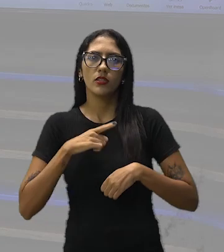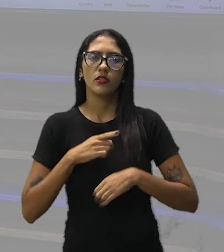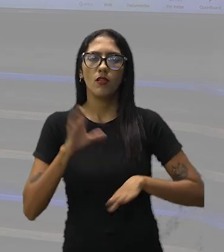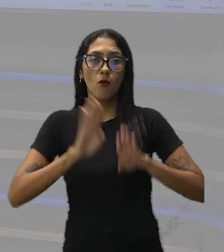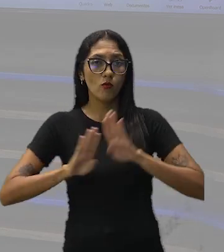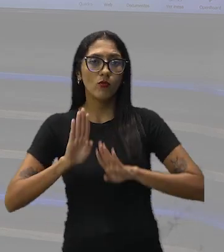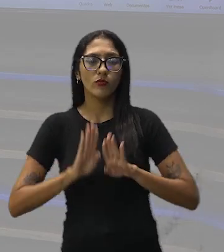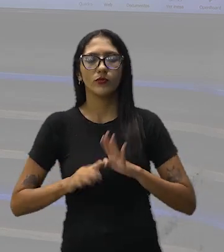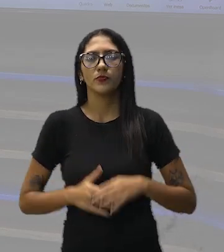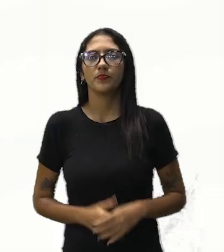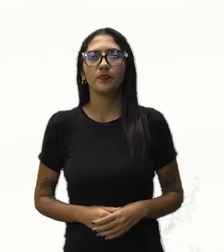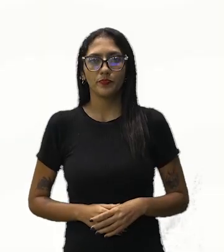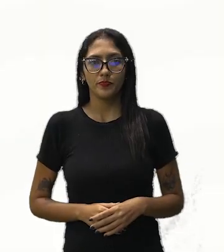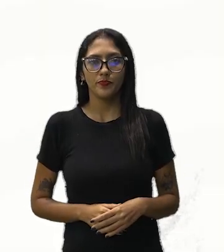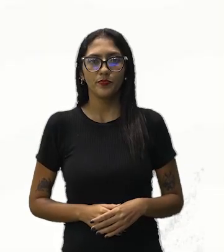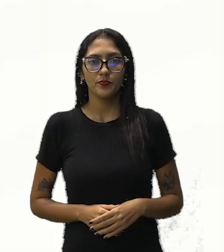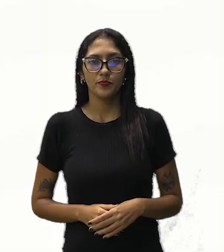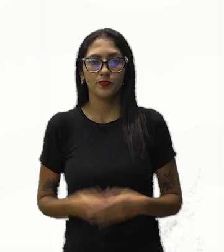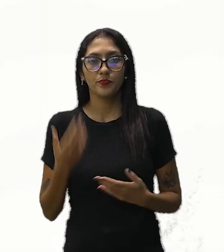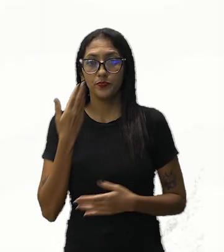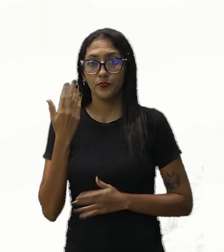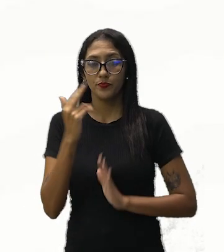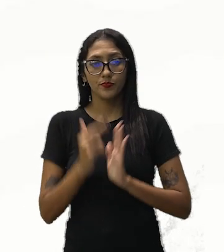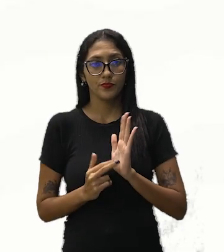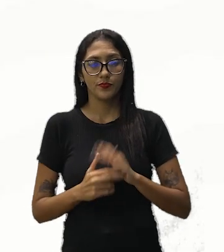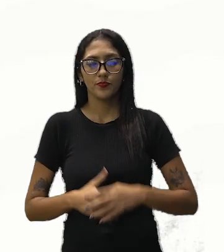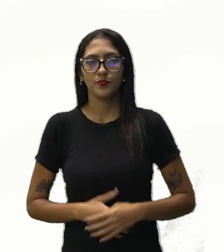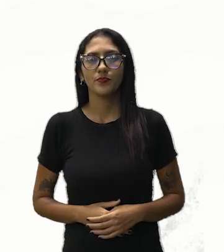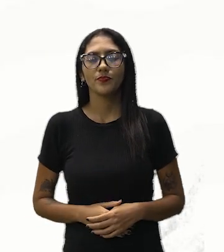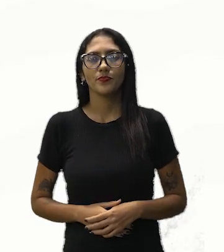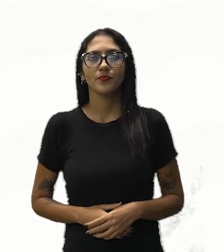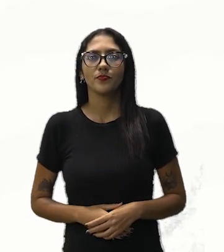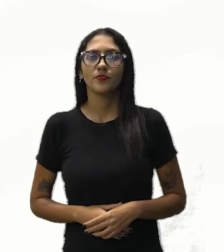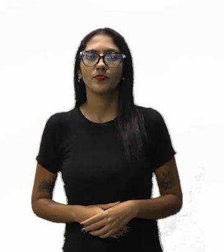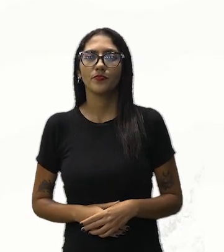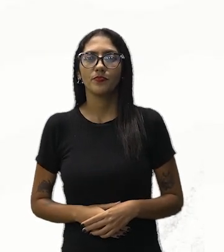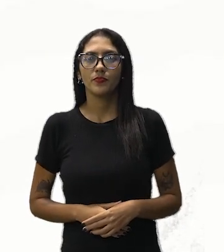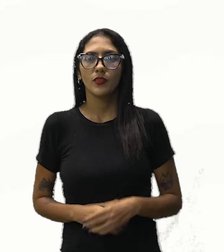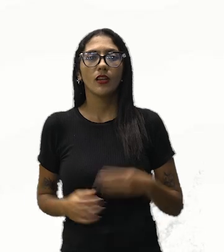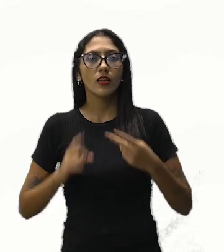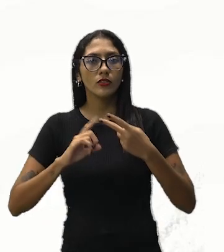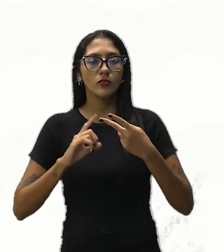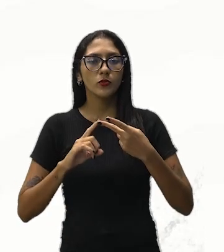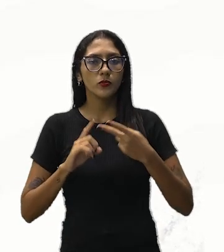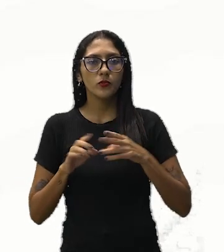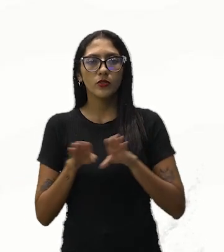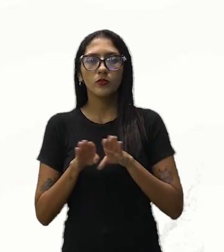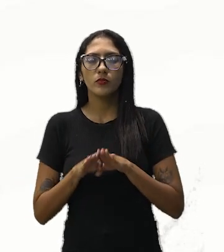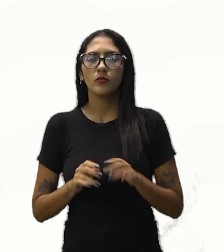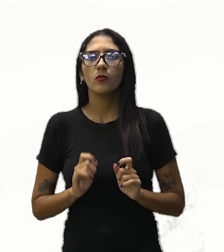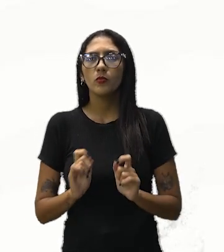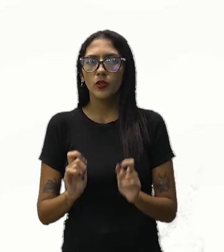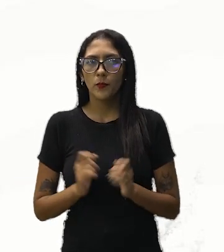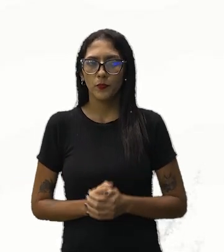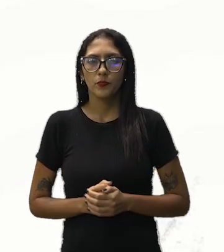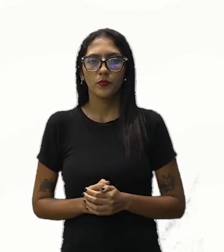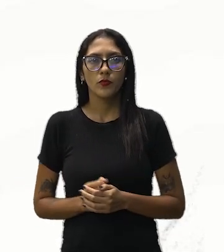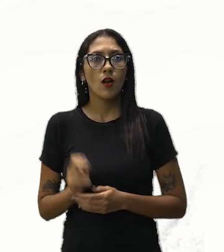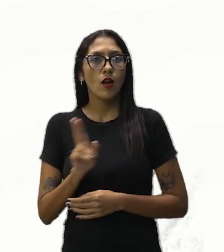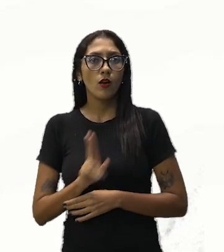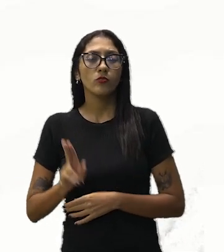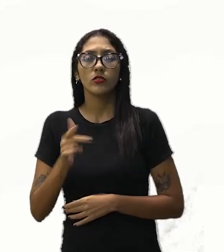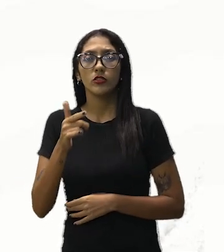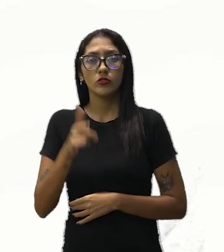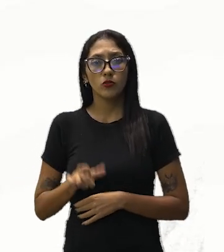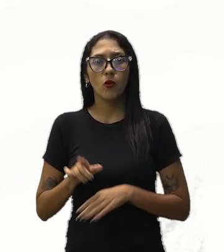tá bom? Vamos voltar aqui para a tela, então. A próxima prática é reutilizar itens